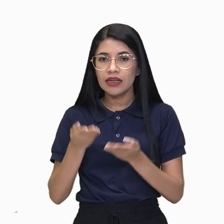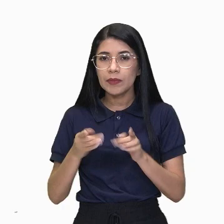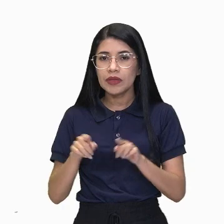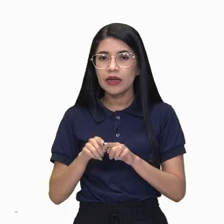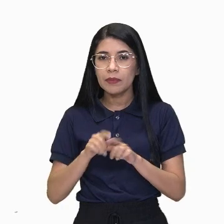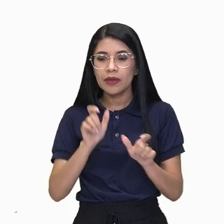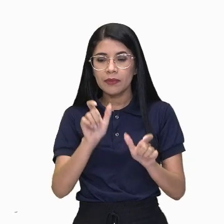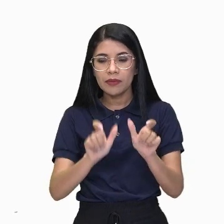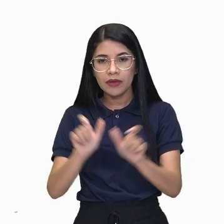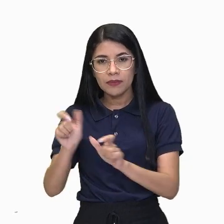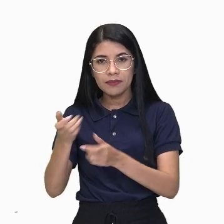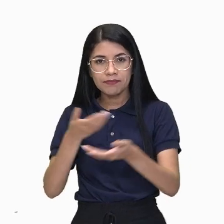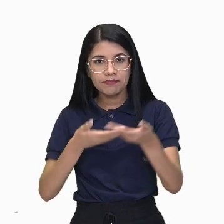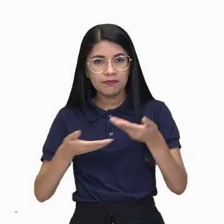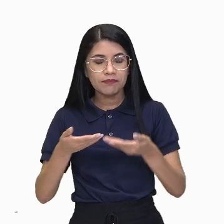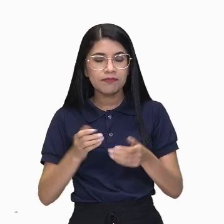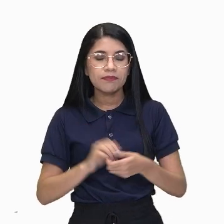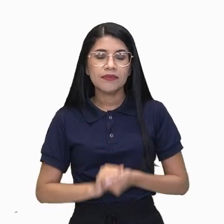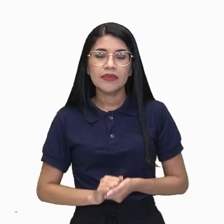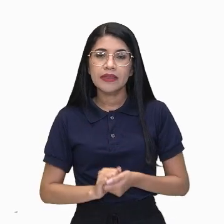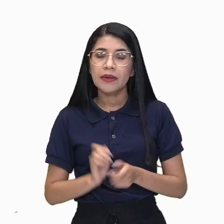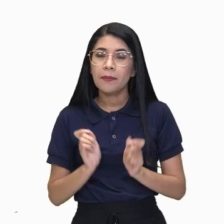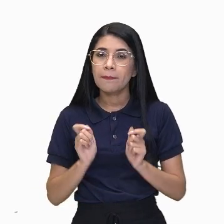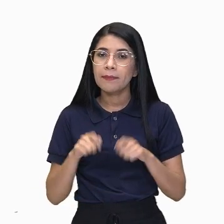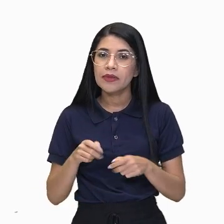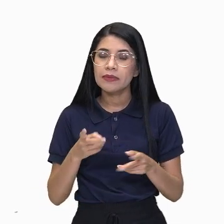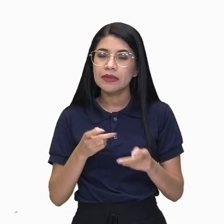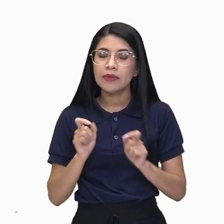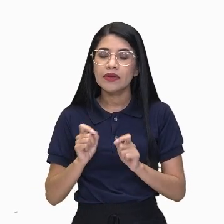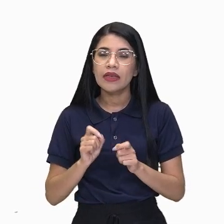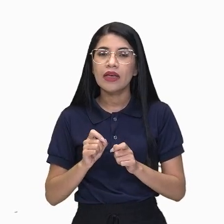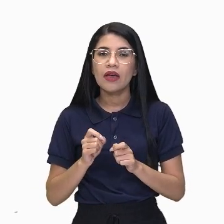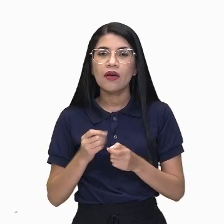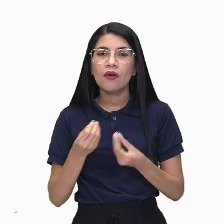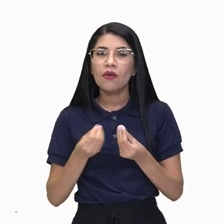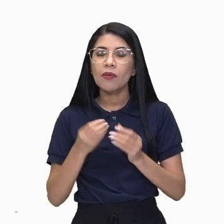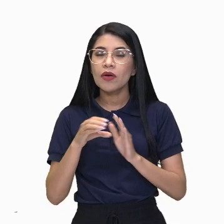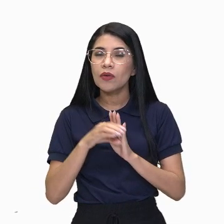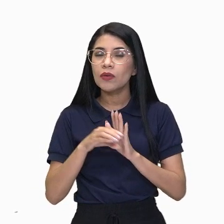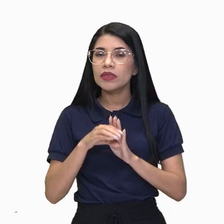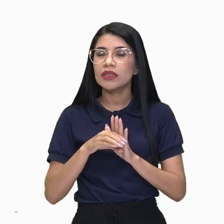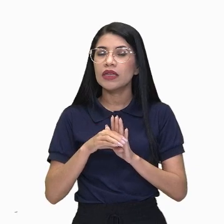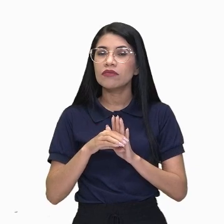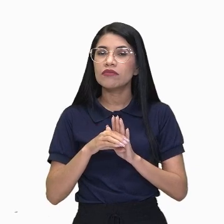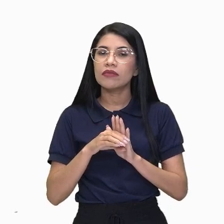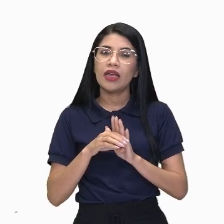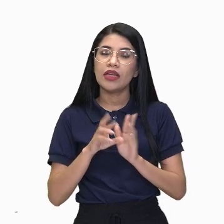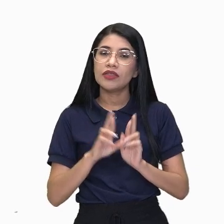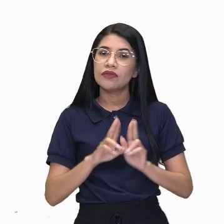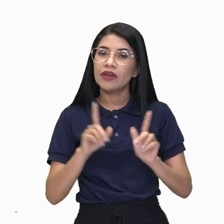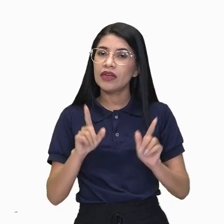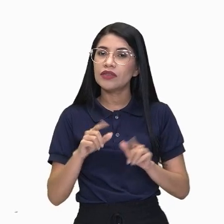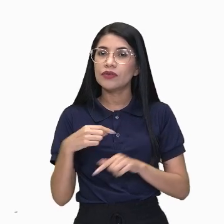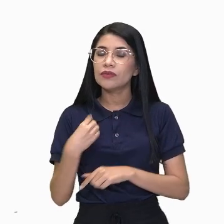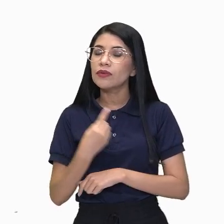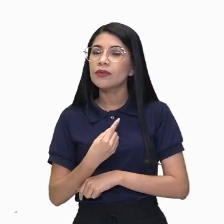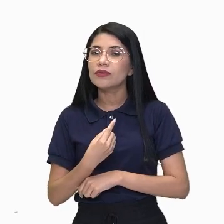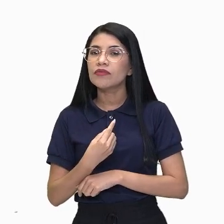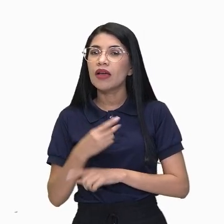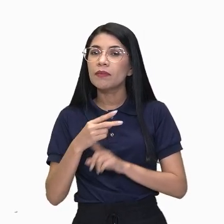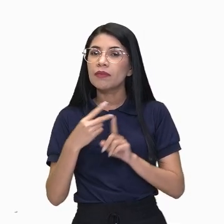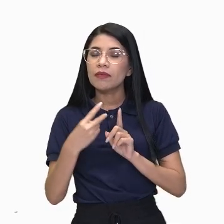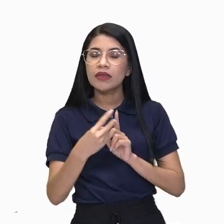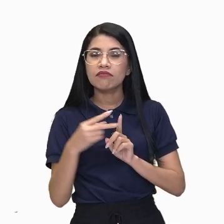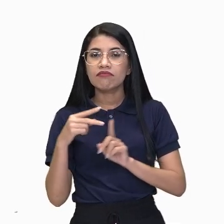a visão de progresso, a visão de desenvolvimento desse povo, ela é diferente da nossa. Então assim, a gente tem